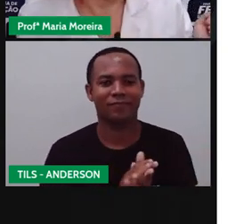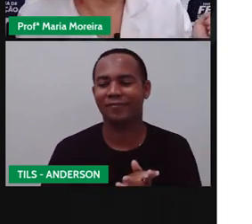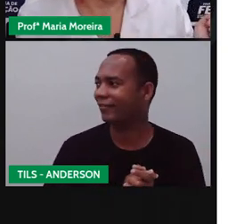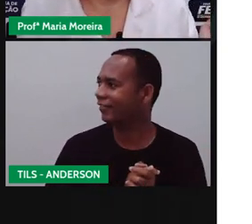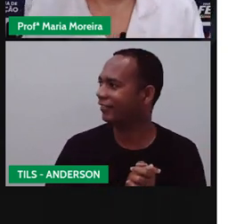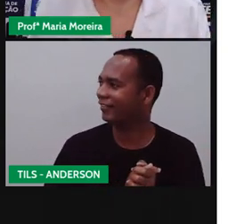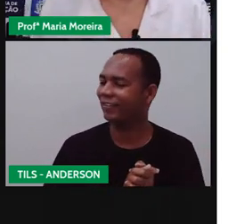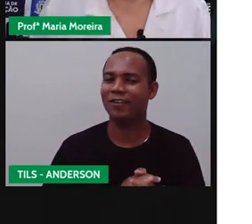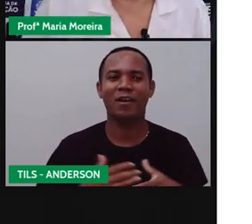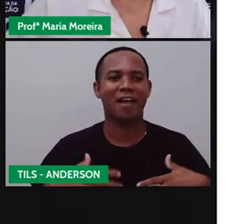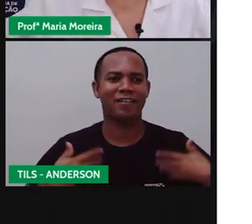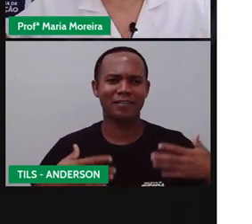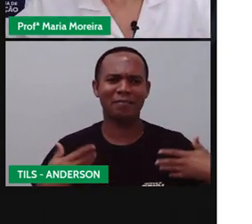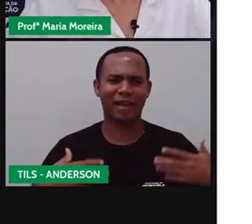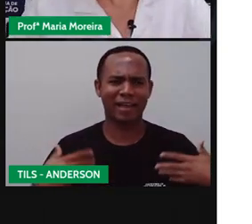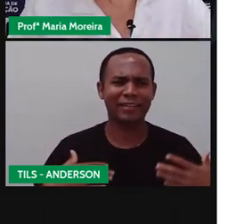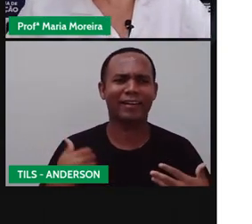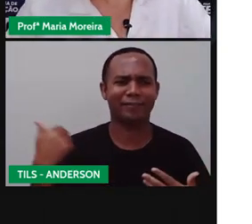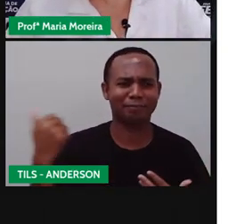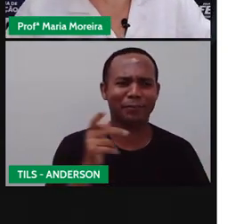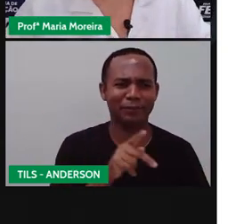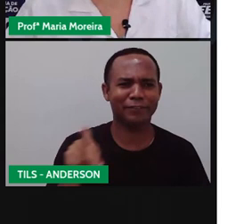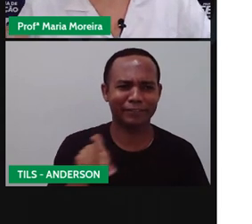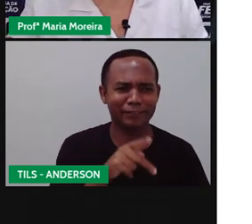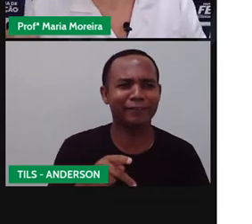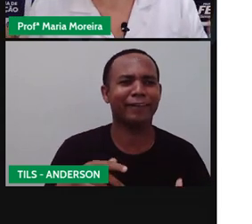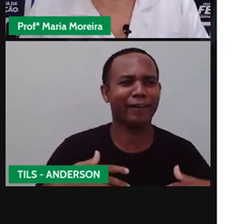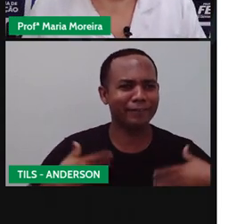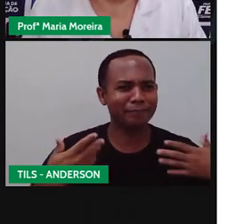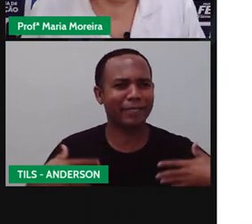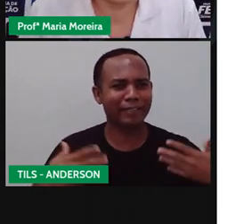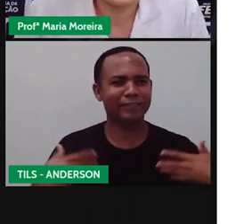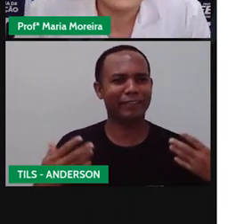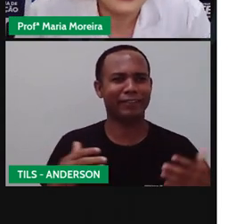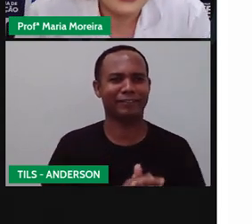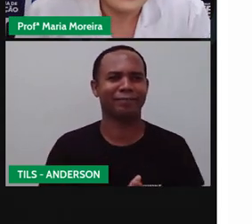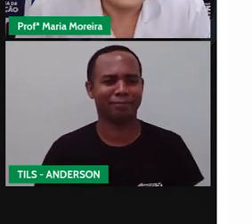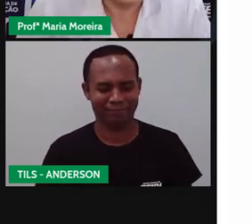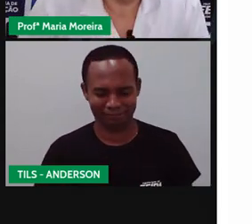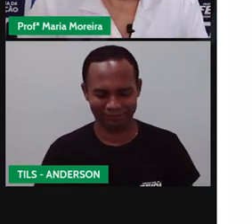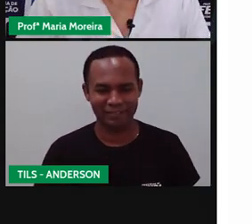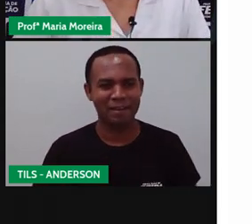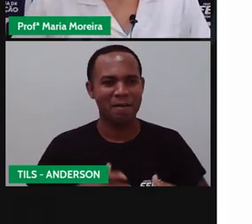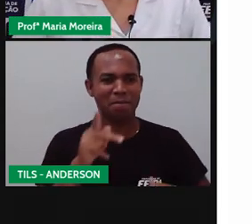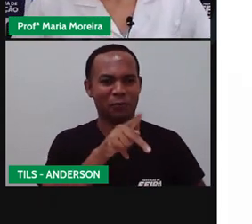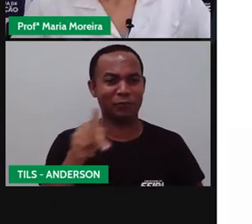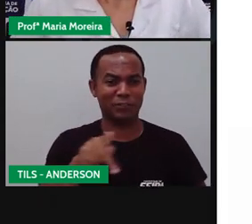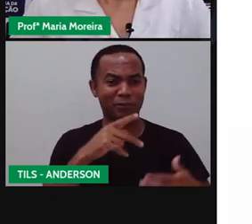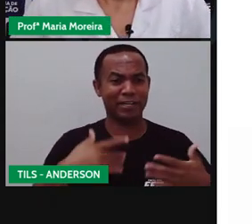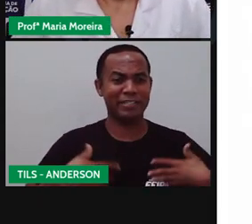Aqui tá só animação hoje, tá quase. Não teve carnaval, não teve micareta. Hã?